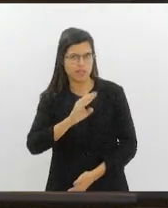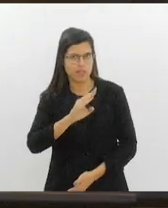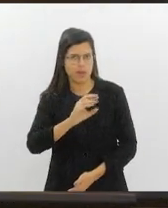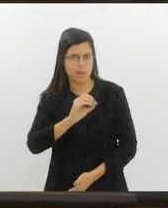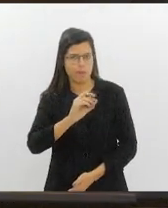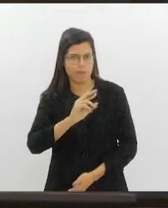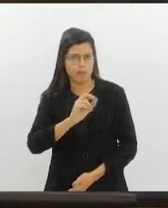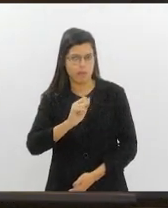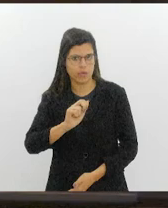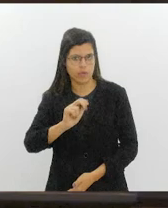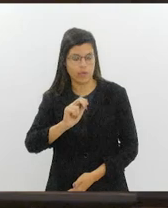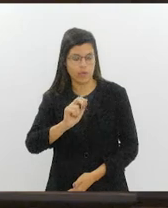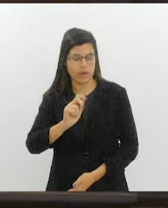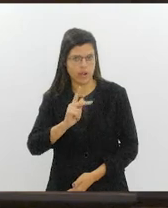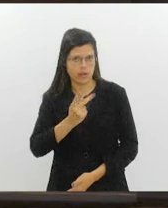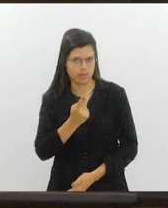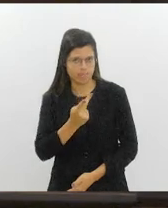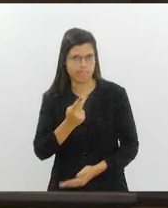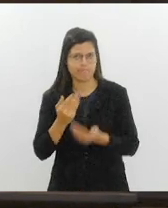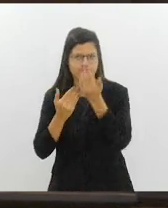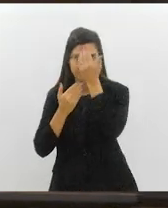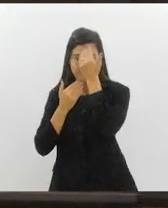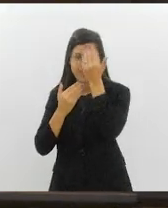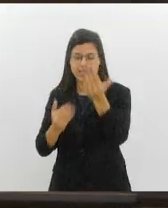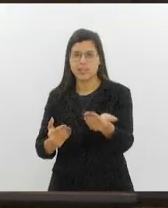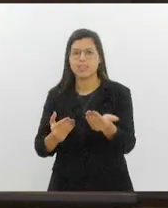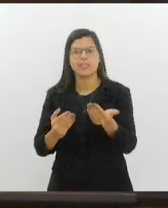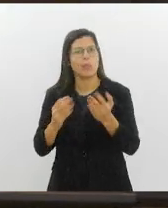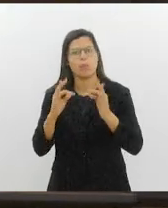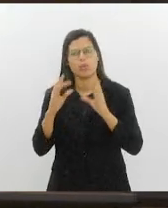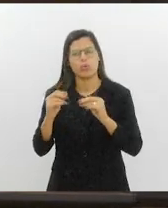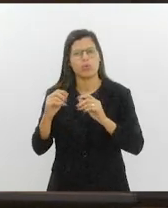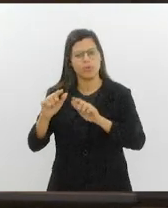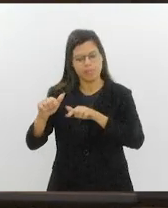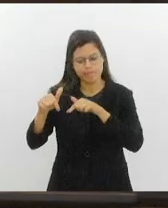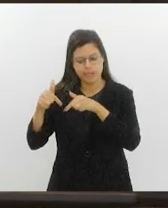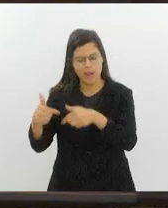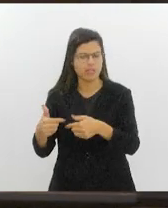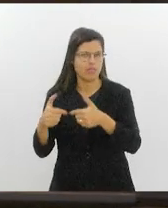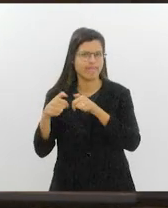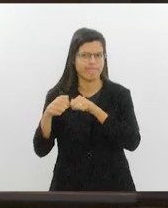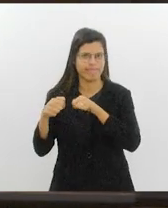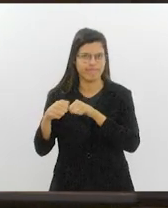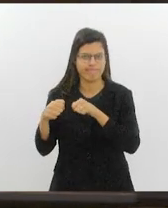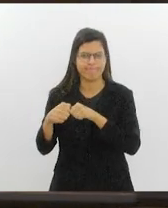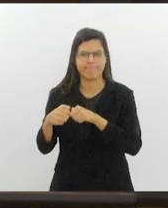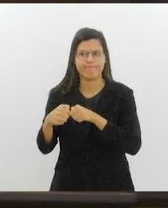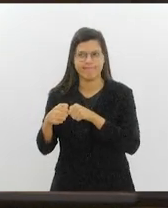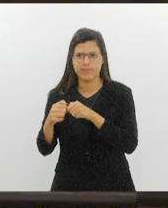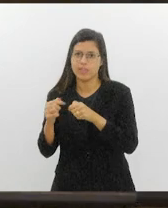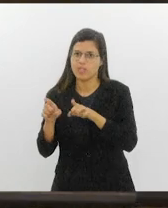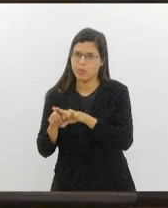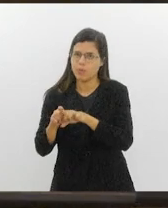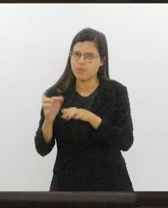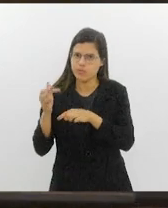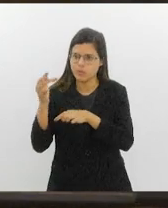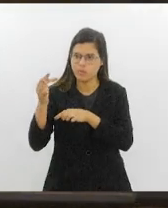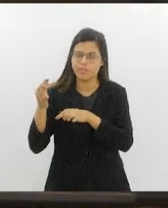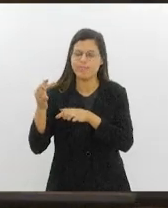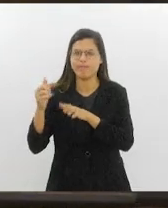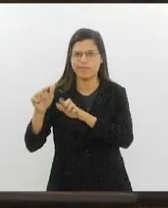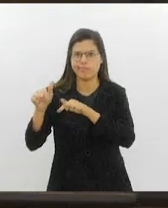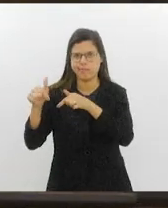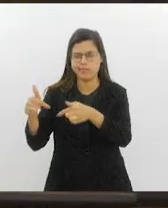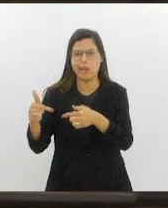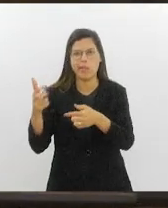agradecer por tudo que fazem, fizeram e farão ainda, pela cultura, por